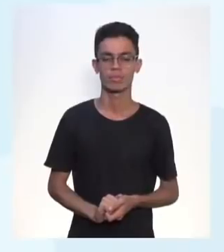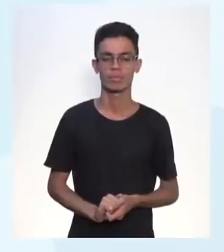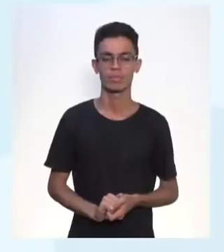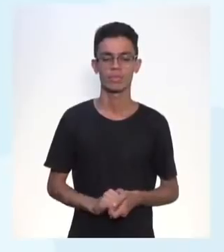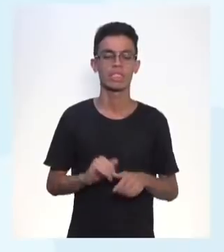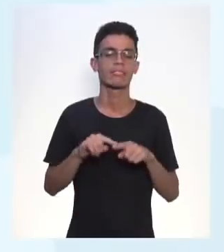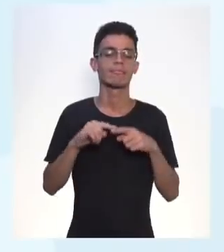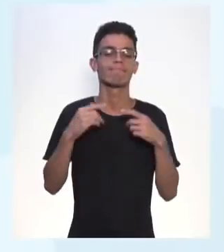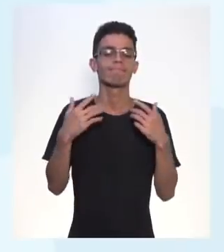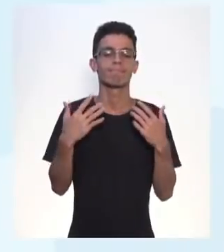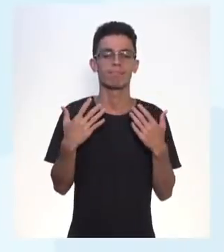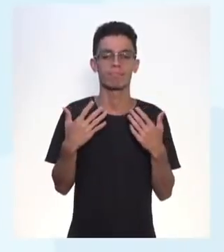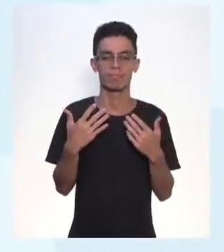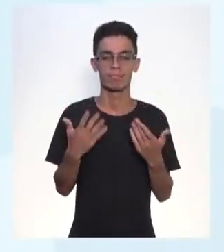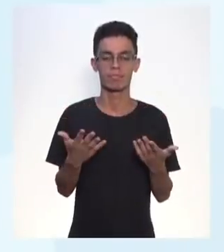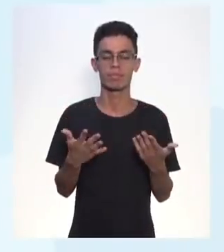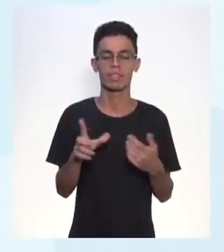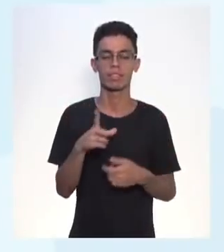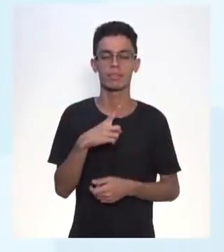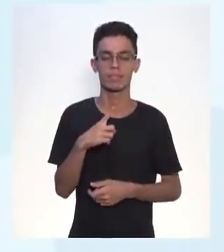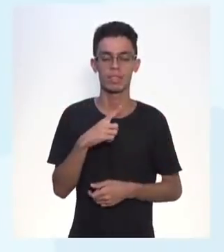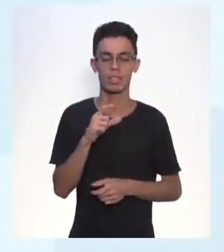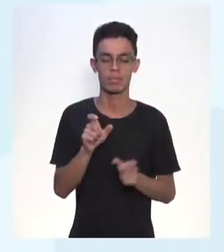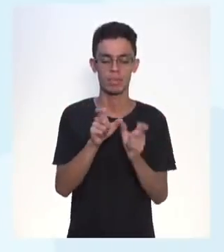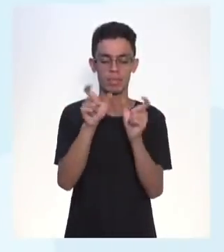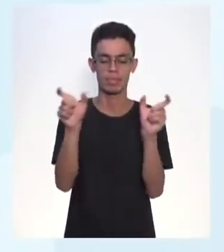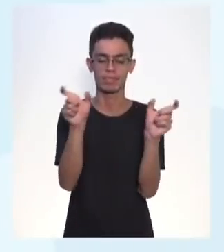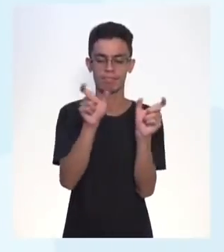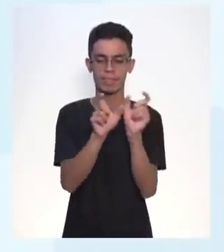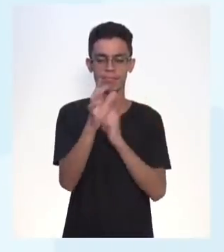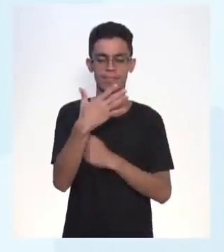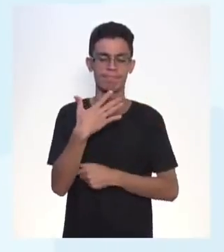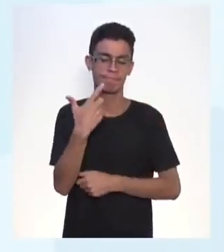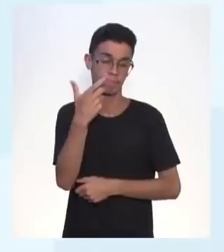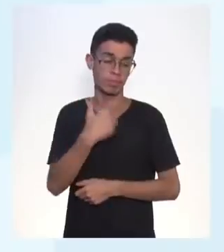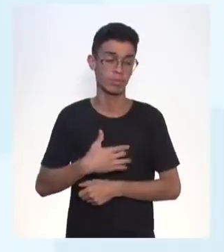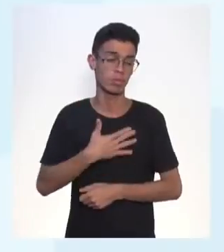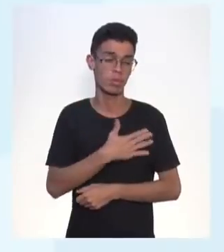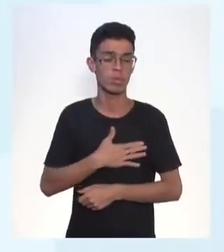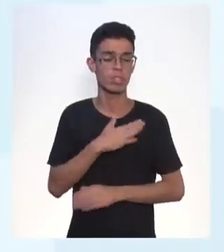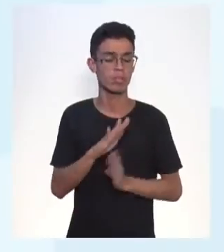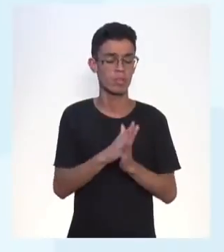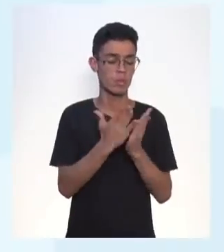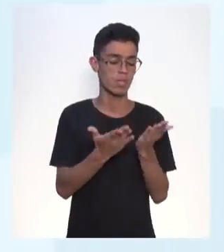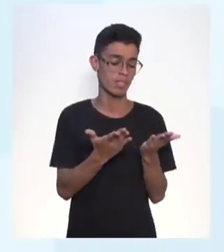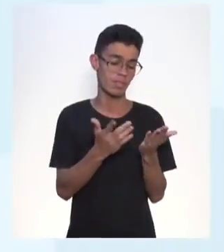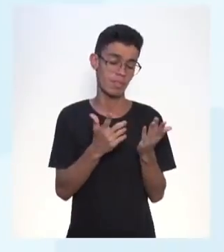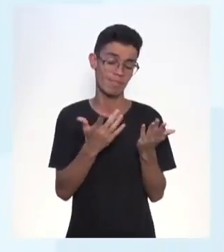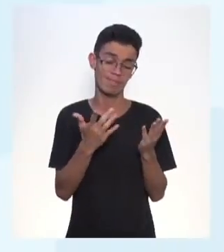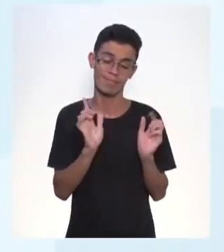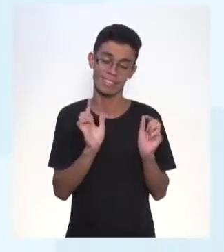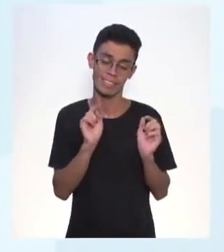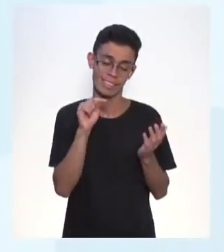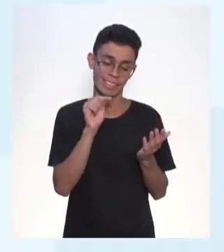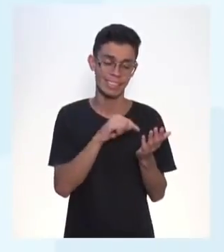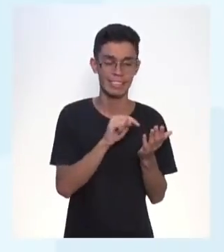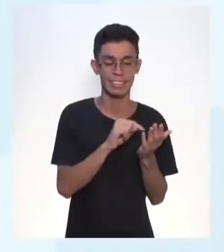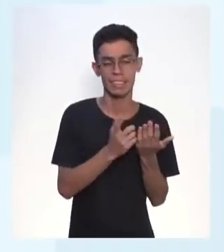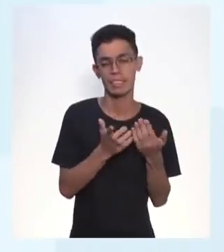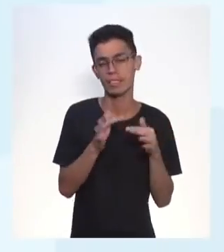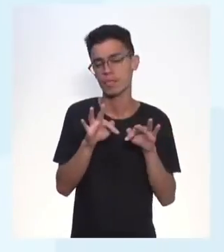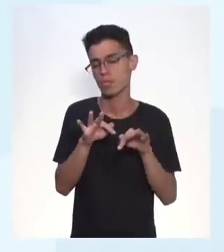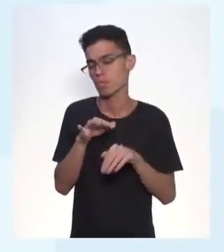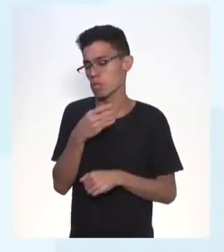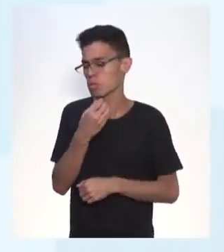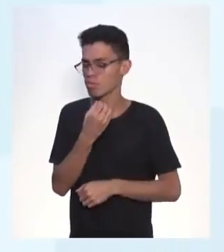aqui, it had a bad ending. Então, eu gostei do livro, apesar dele ter um final não